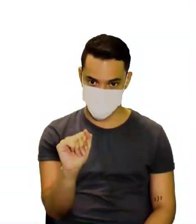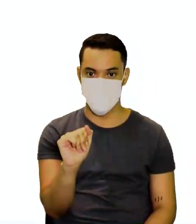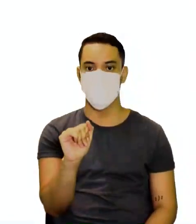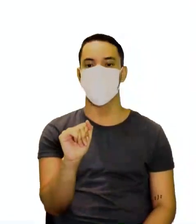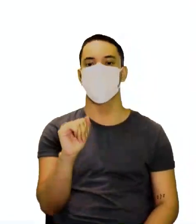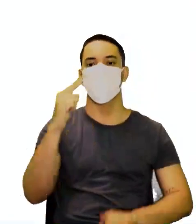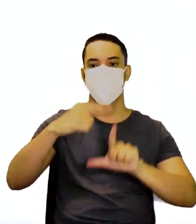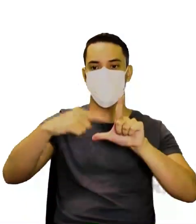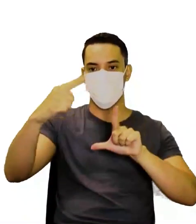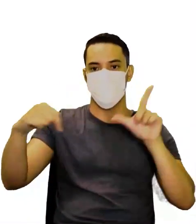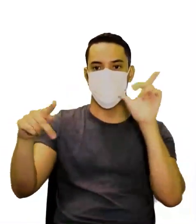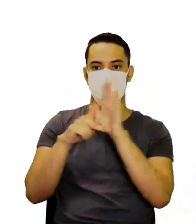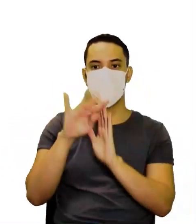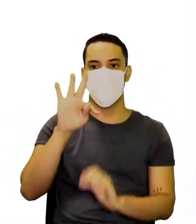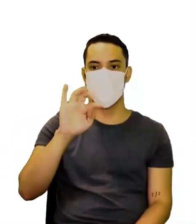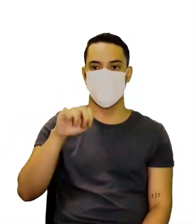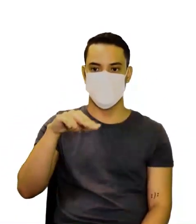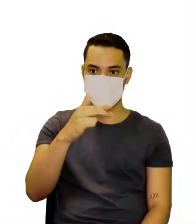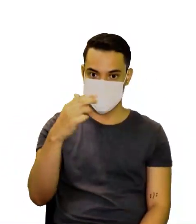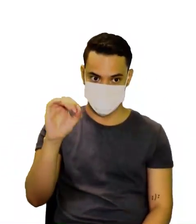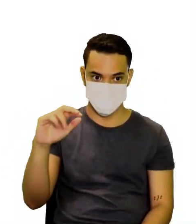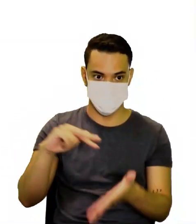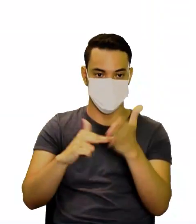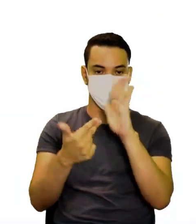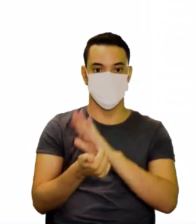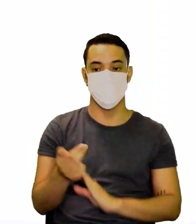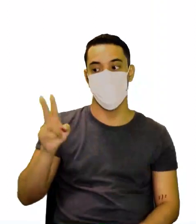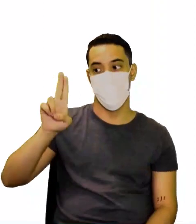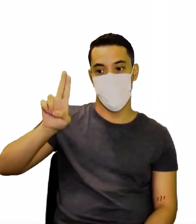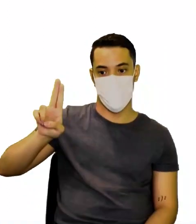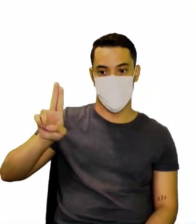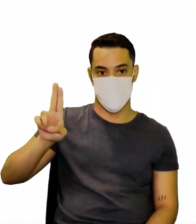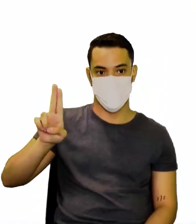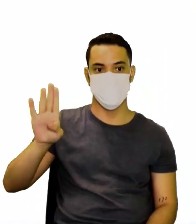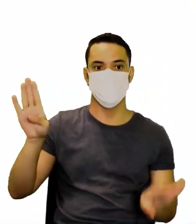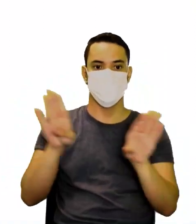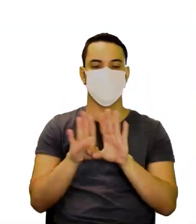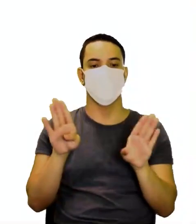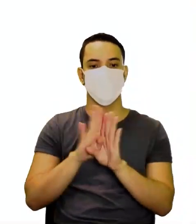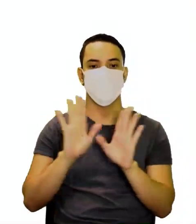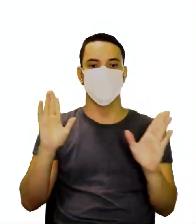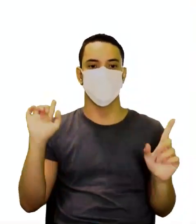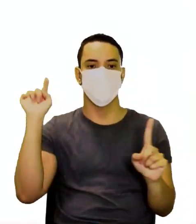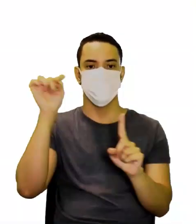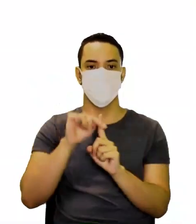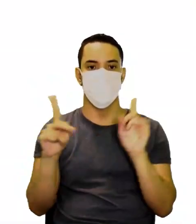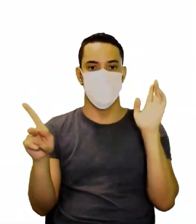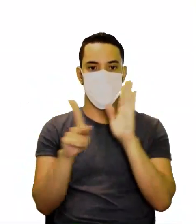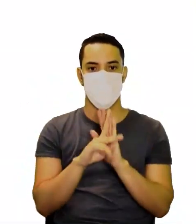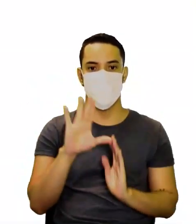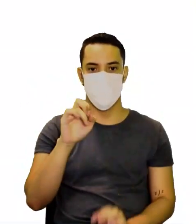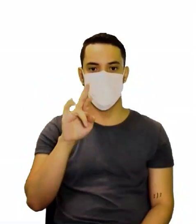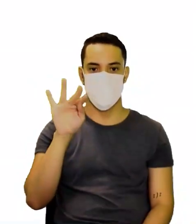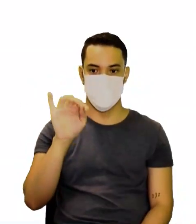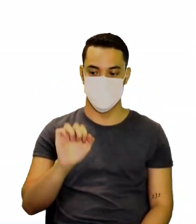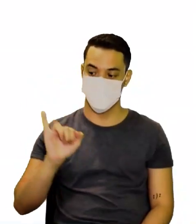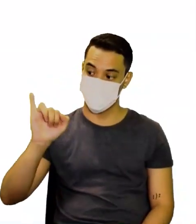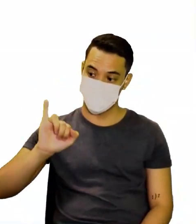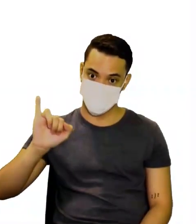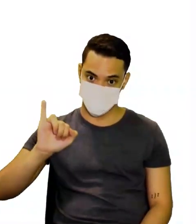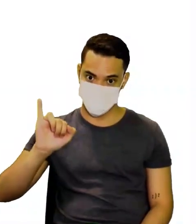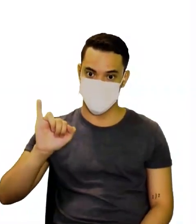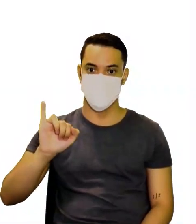gráfico da tensão, que nesse caso é representado pela letra U, em função da corrente, representado por I,